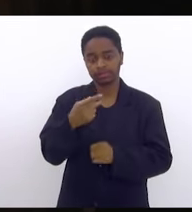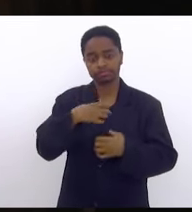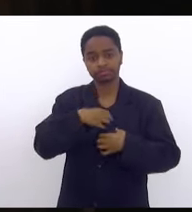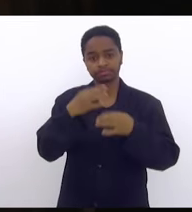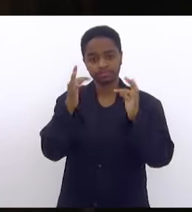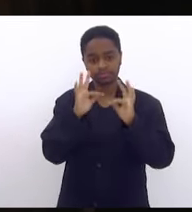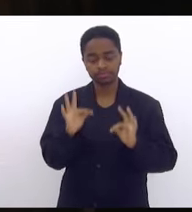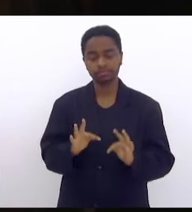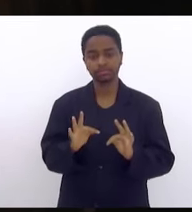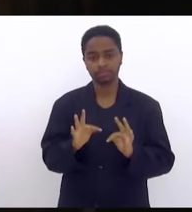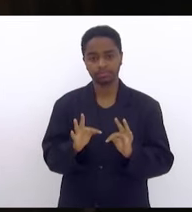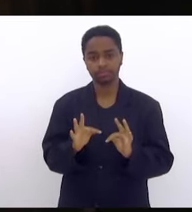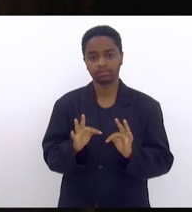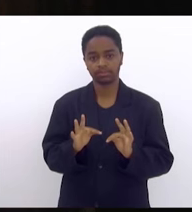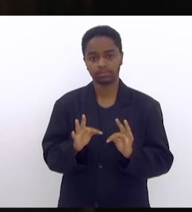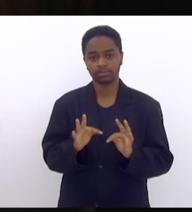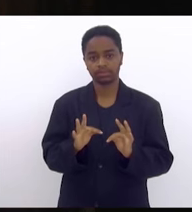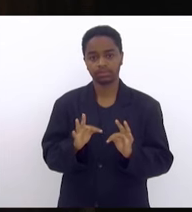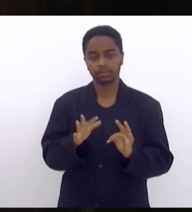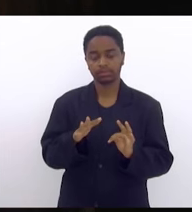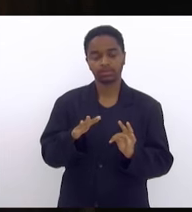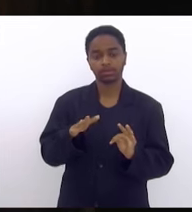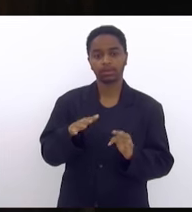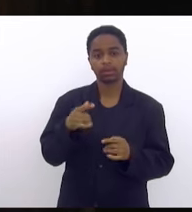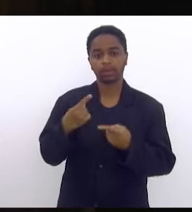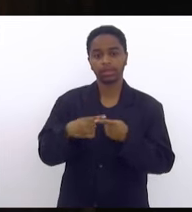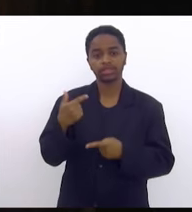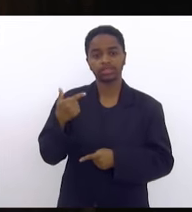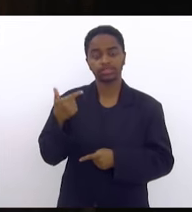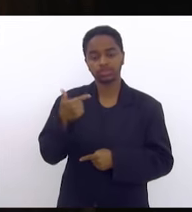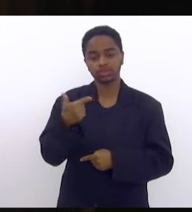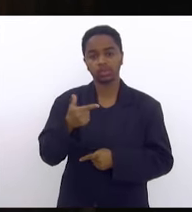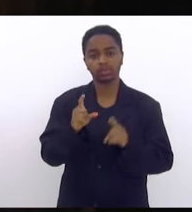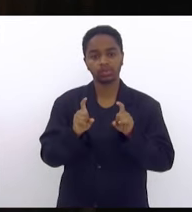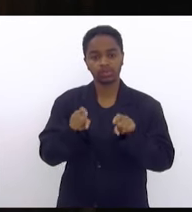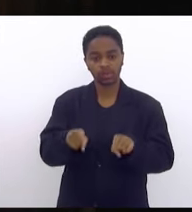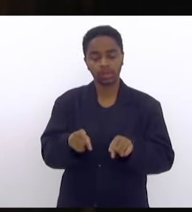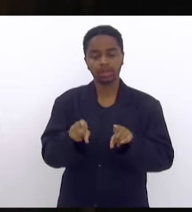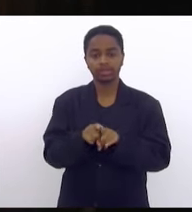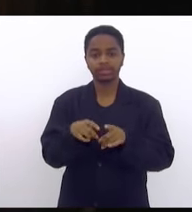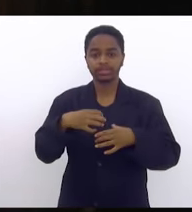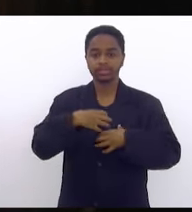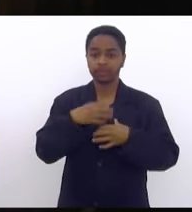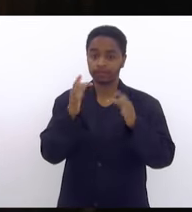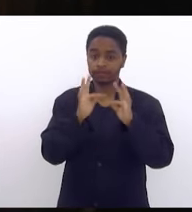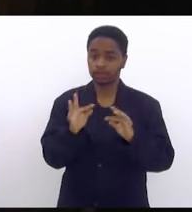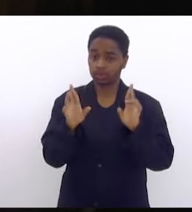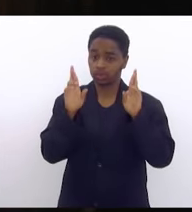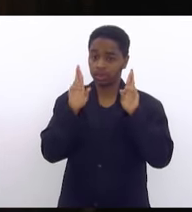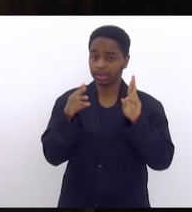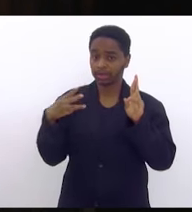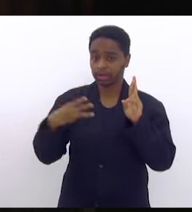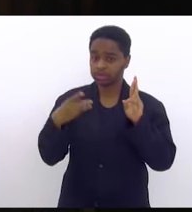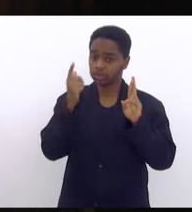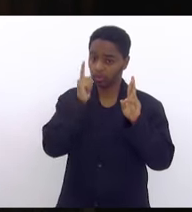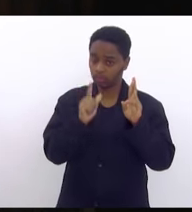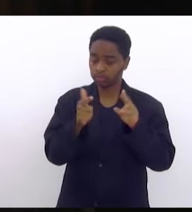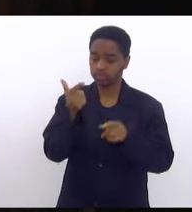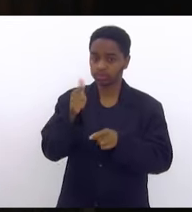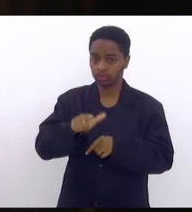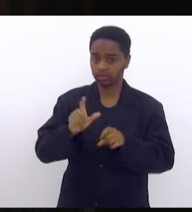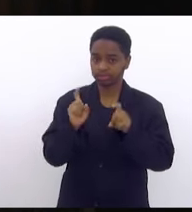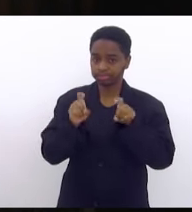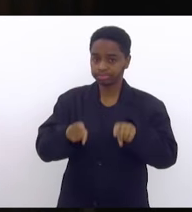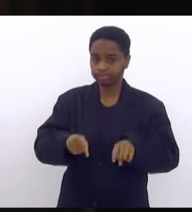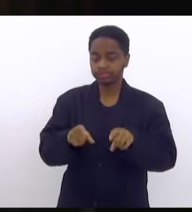feliz e realizado dentro da questão do segundo mandato, estou muito feliz, espero mais um terceiro mandato fazer parte